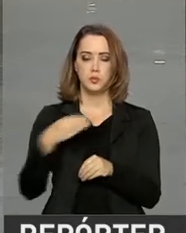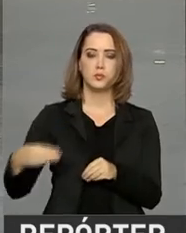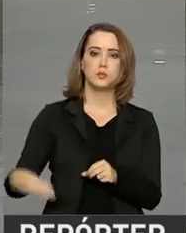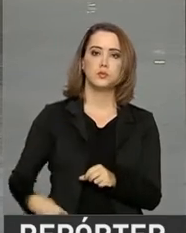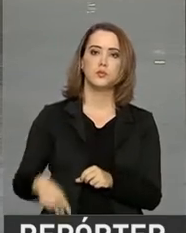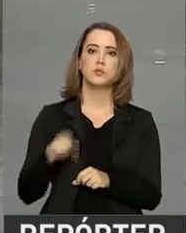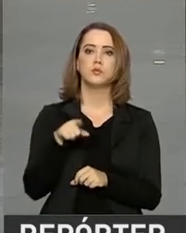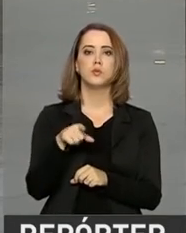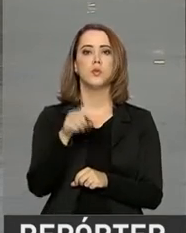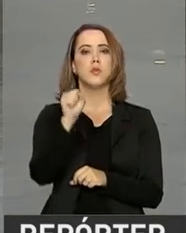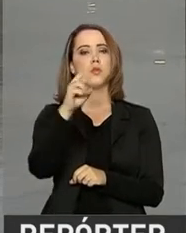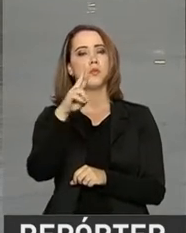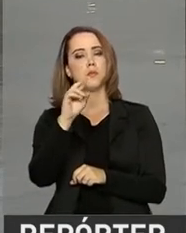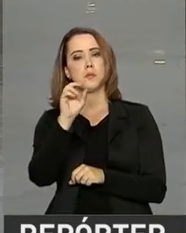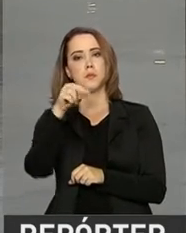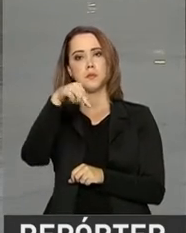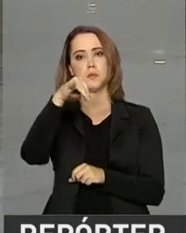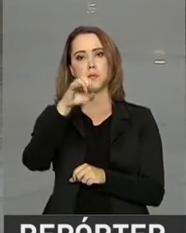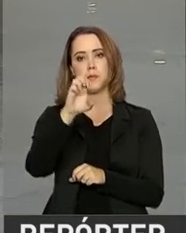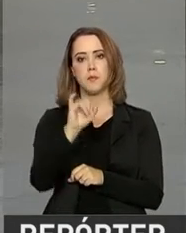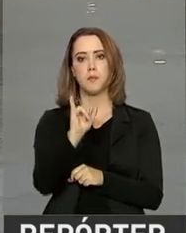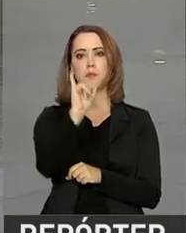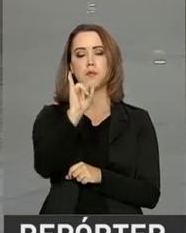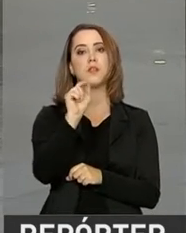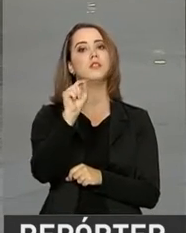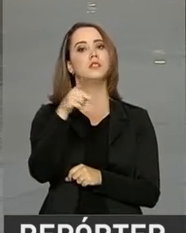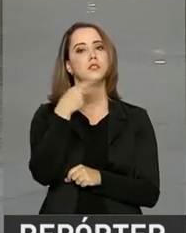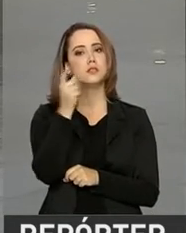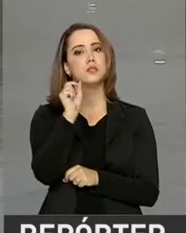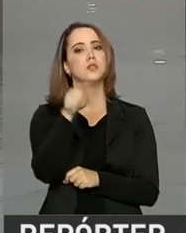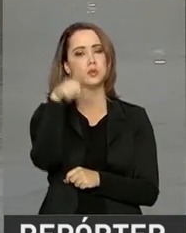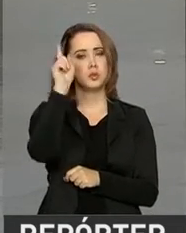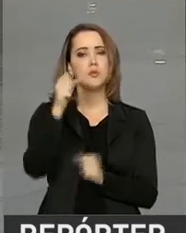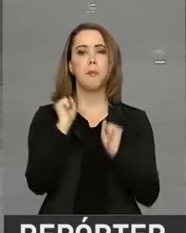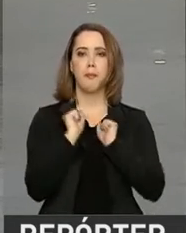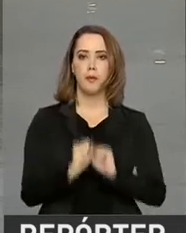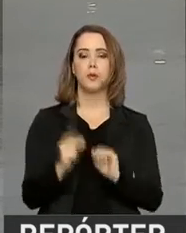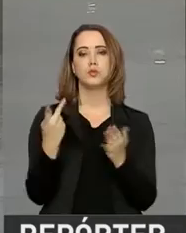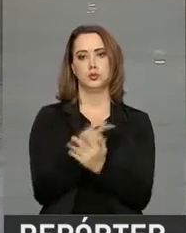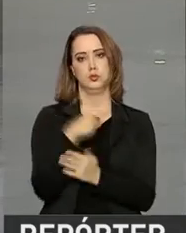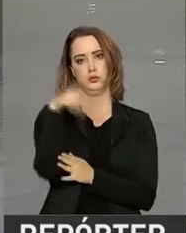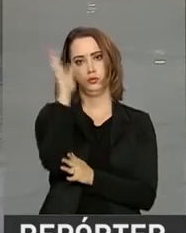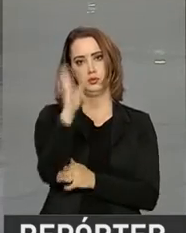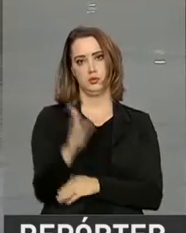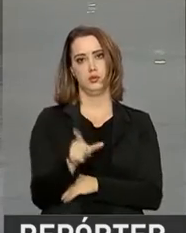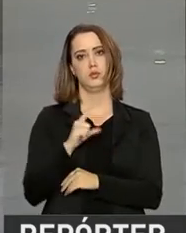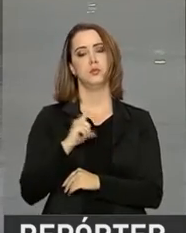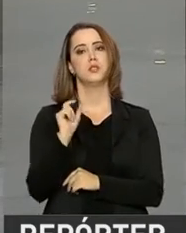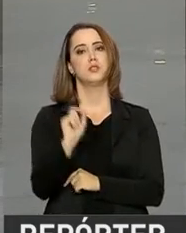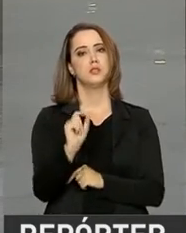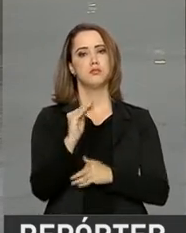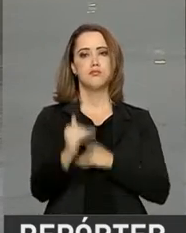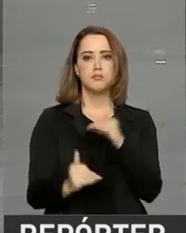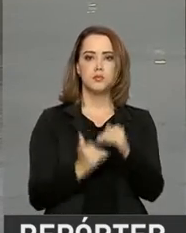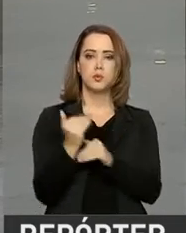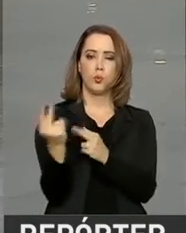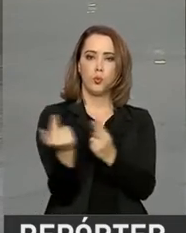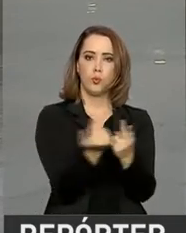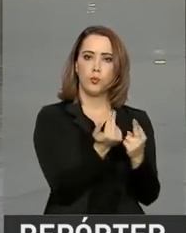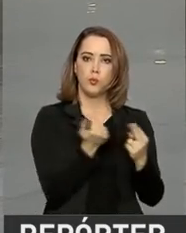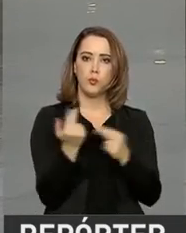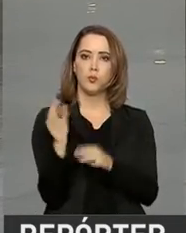ambiente sarney filho afirmou que ainda é possível no brasil que se estabeleça o mesmo procedimento ambiental